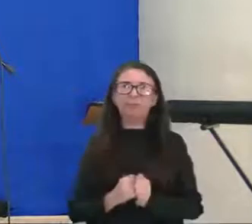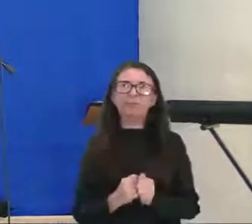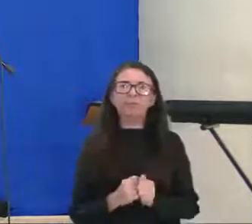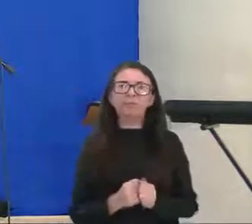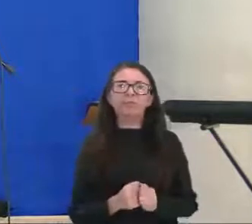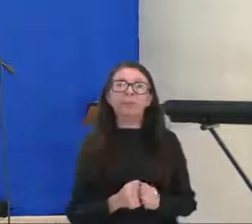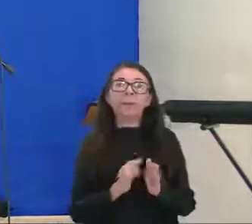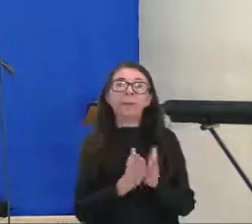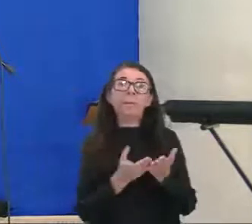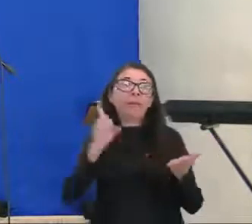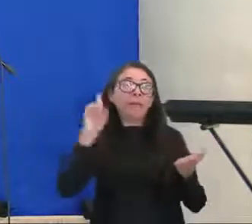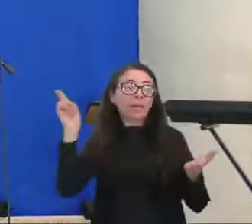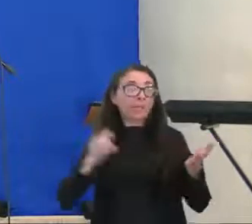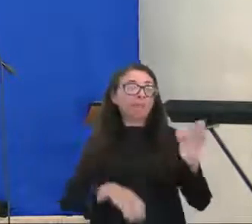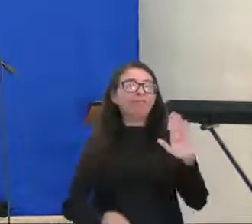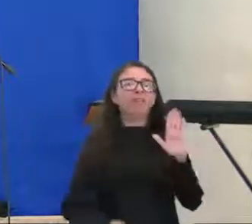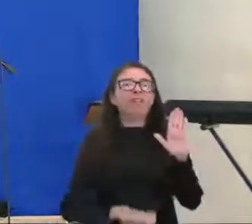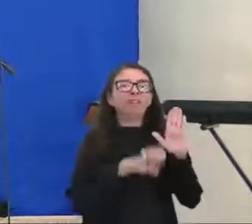maior